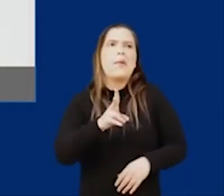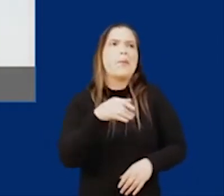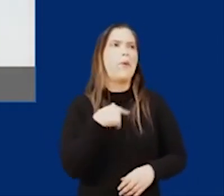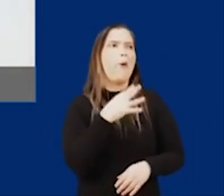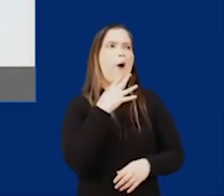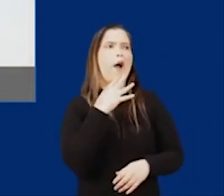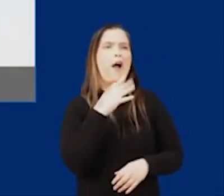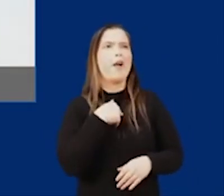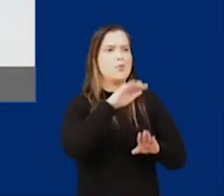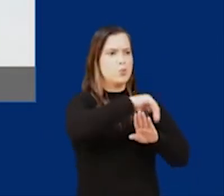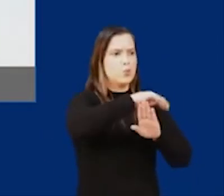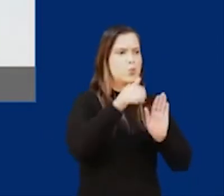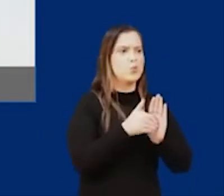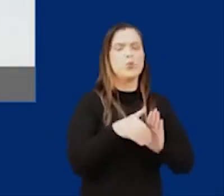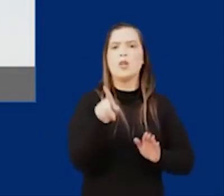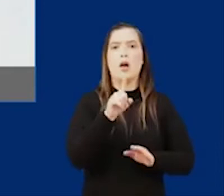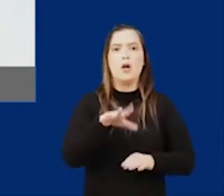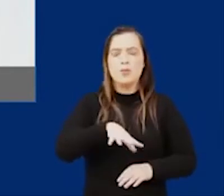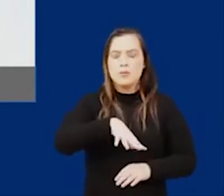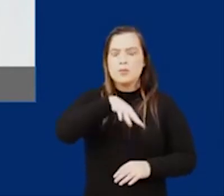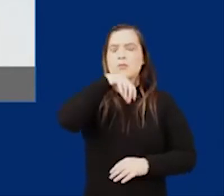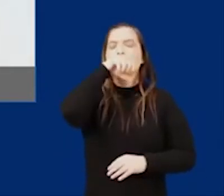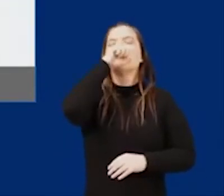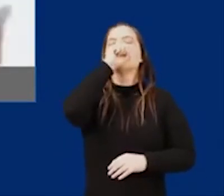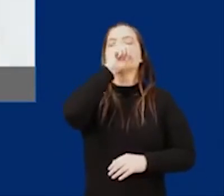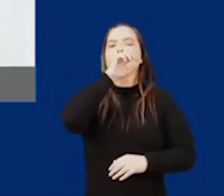soube respirar